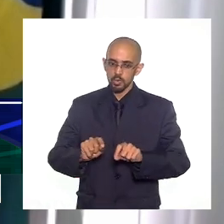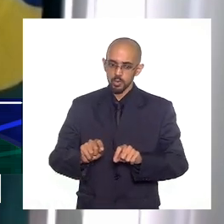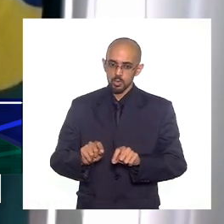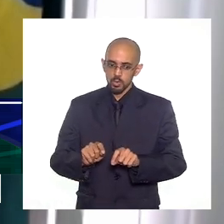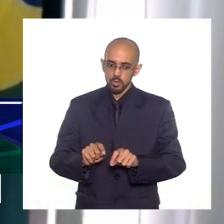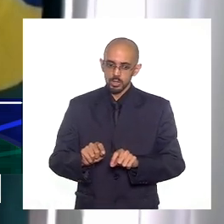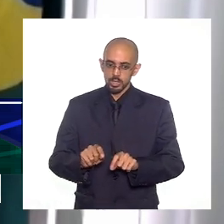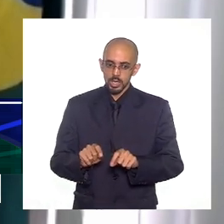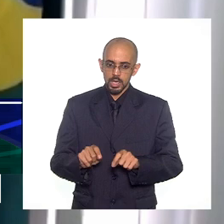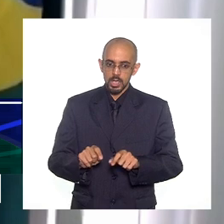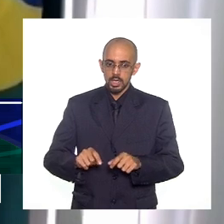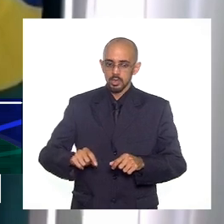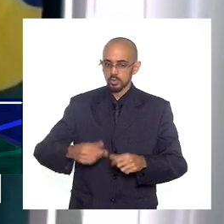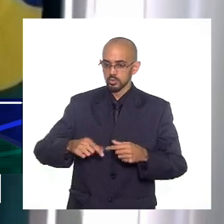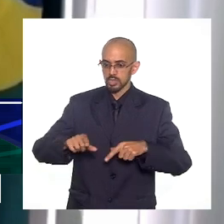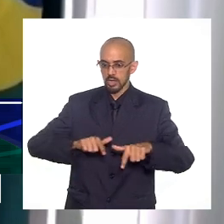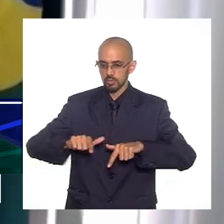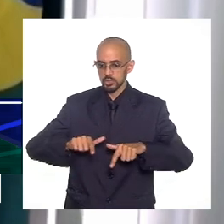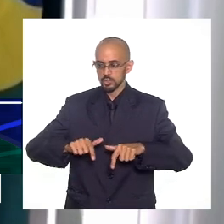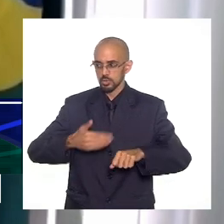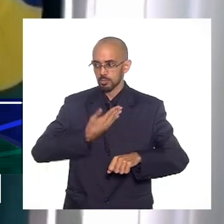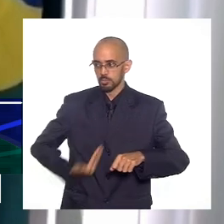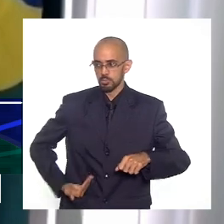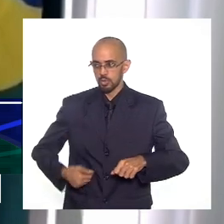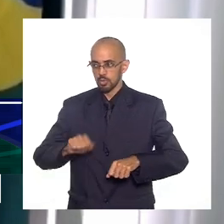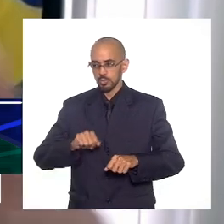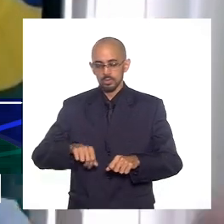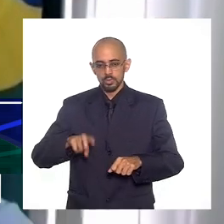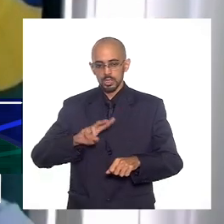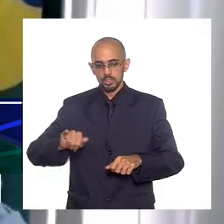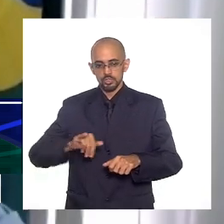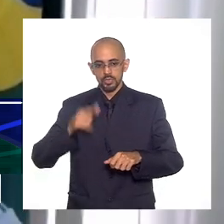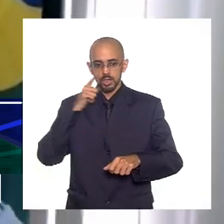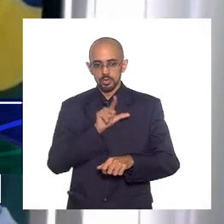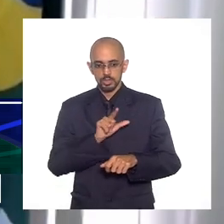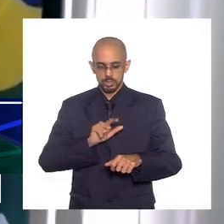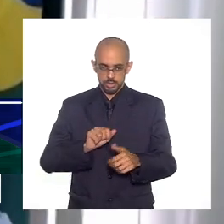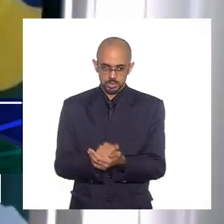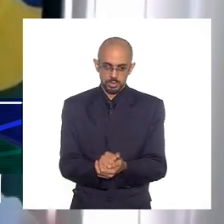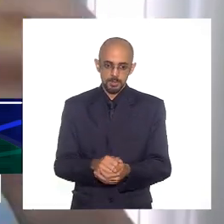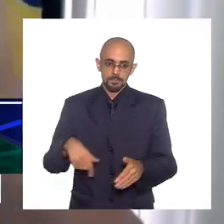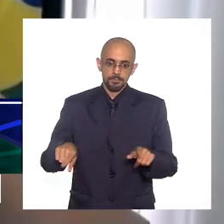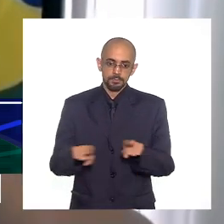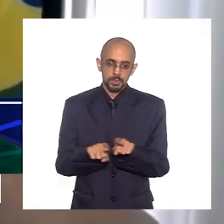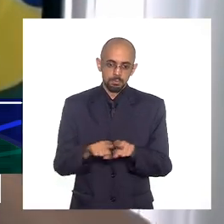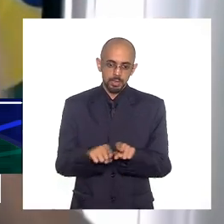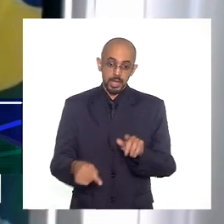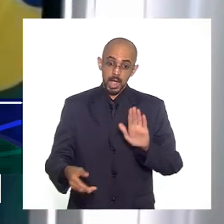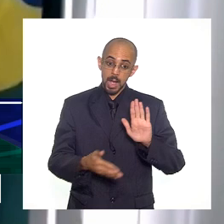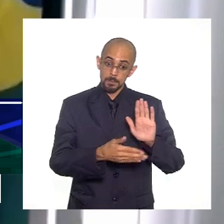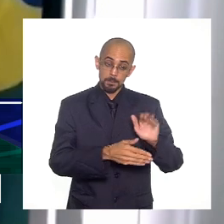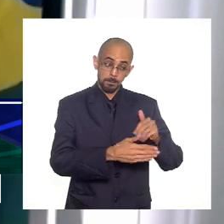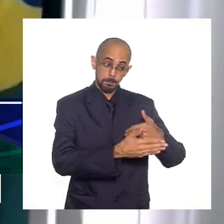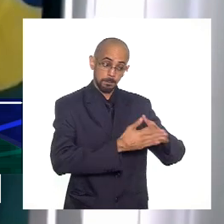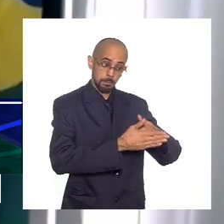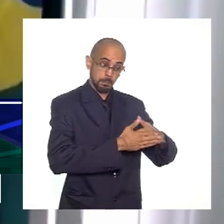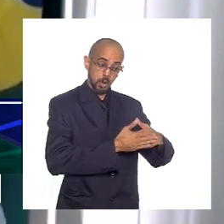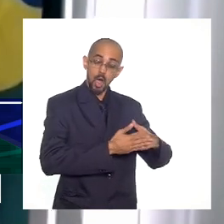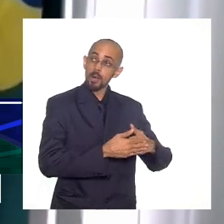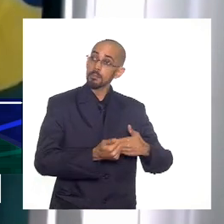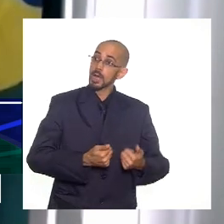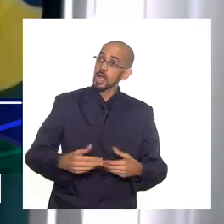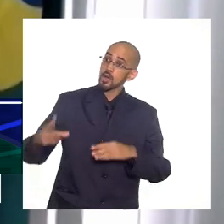vai ser arrochando o serviço público que a gente vai sair dessa crise. Então, eu queria fazer menção, inclusive, à própria colaboração de Vossa Excelência no artigo